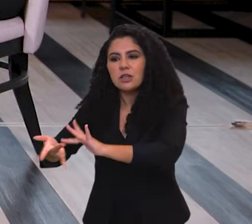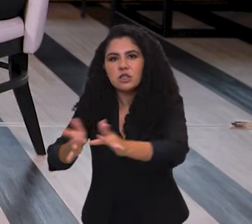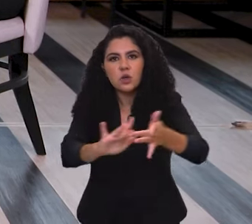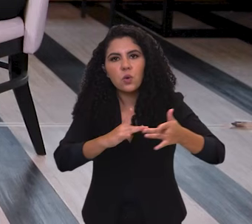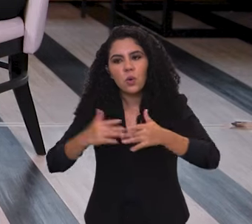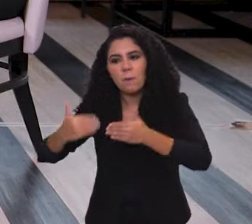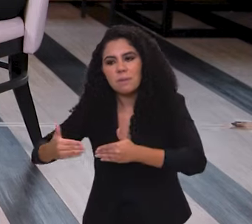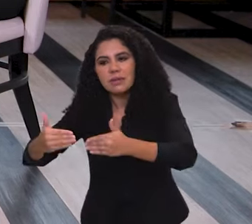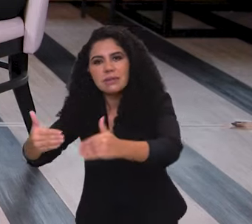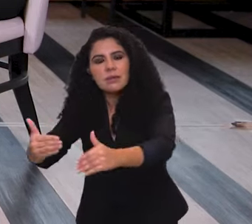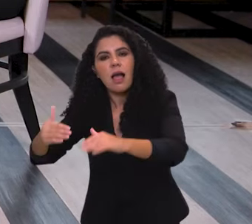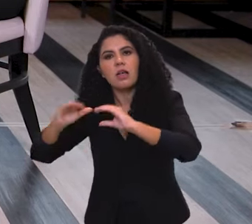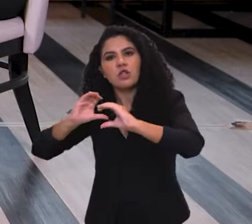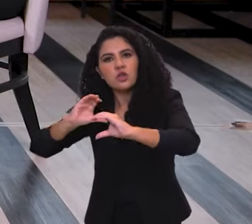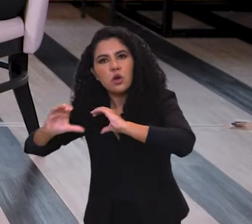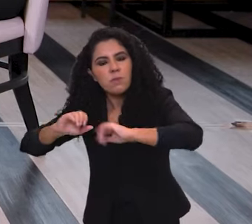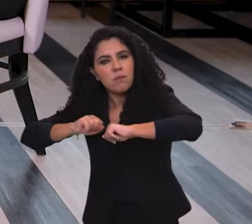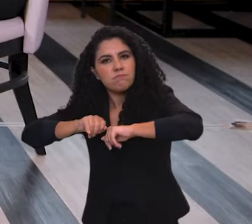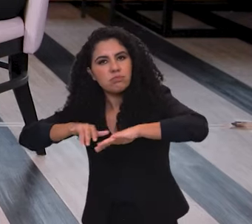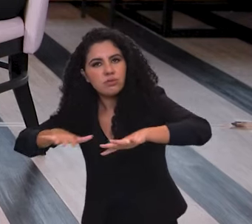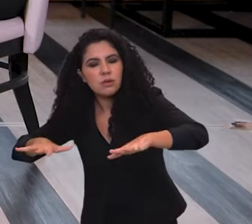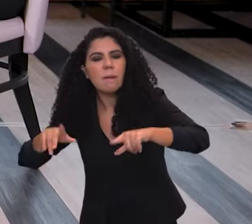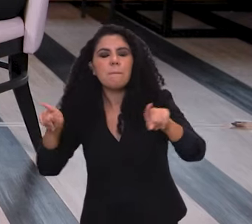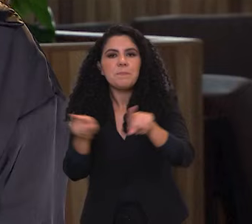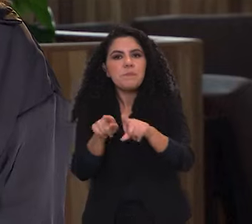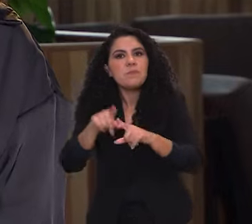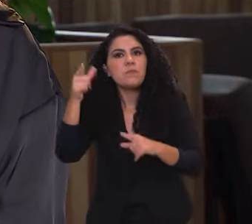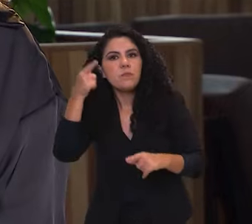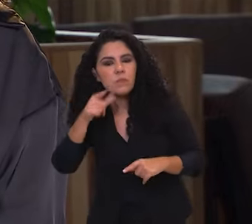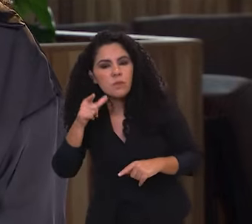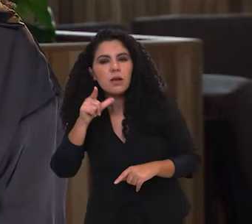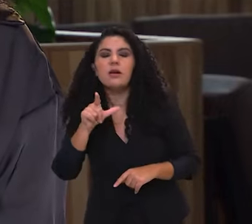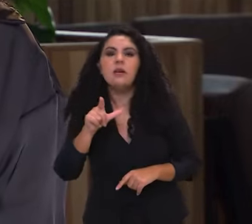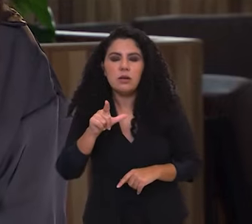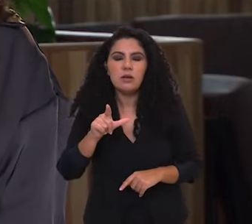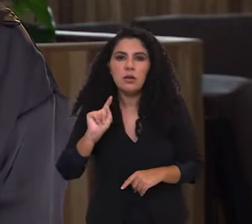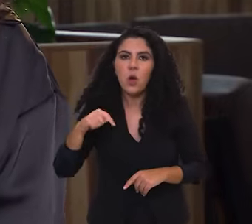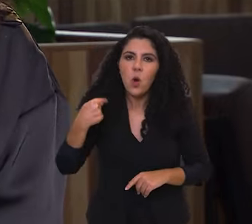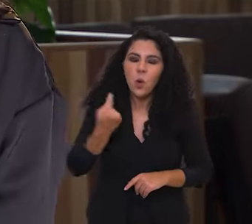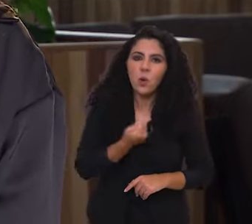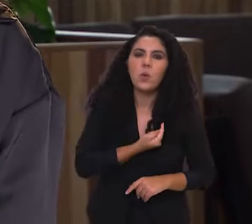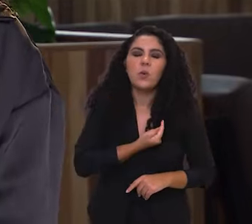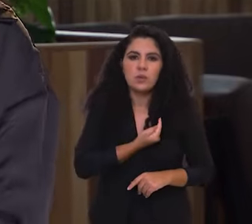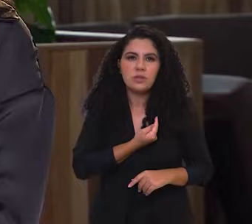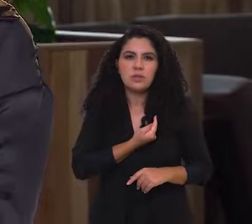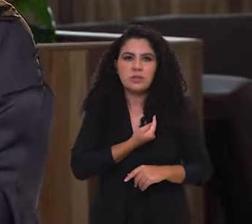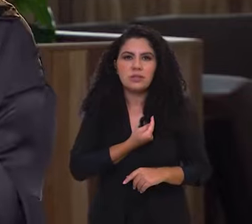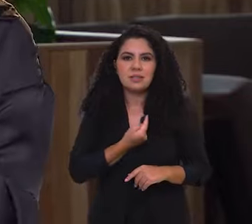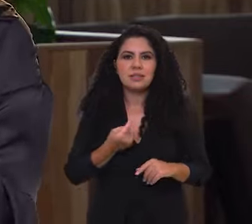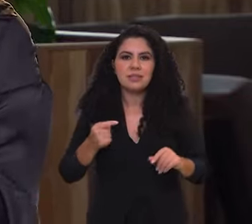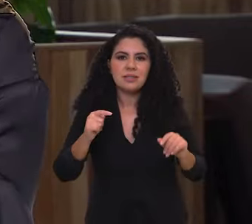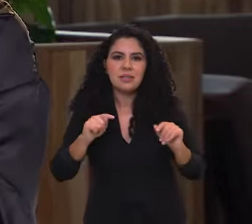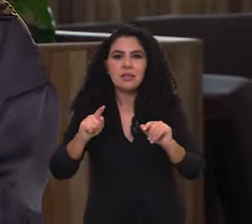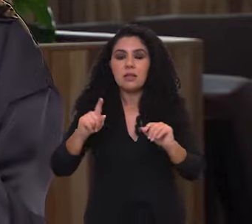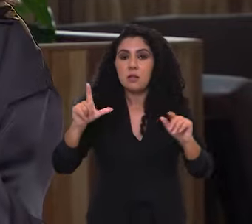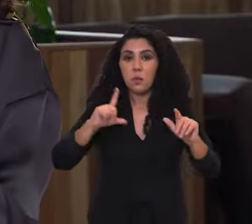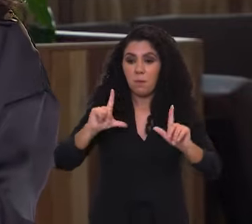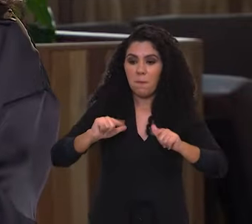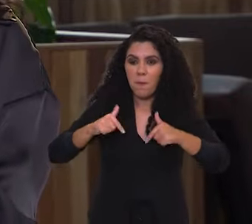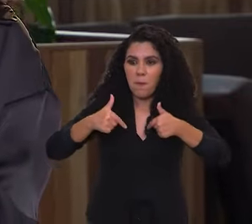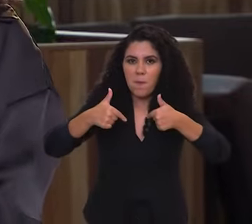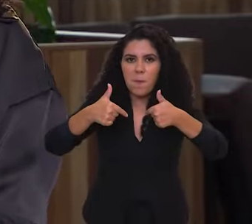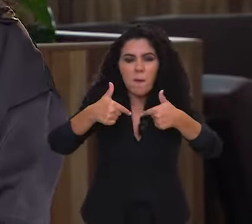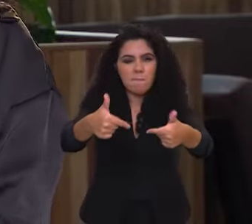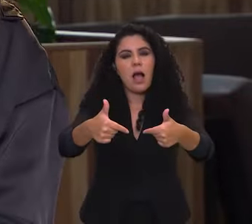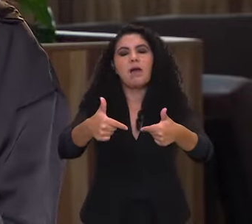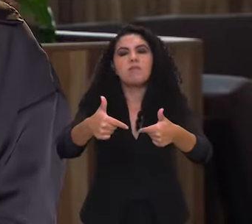Comunicações, a gente apoia a provisão também de conectividade em alguns territórios, para que a gente consiga ter esses elos faltantes da cadeia